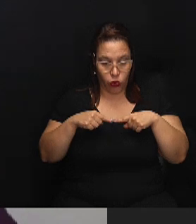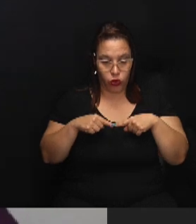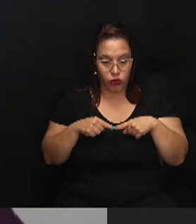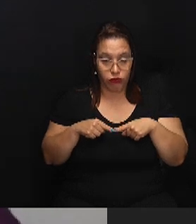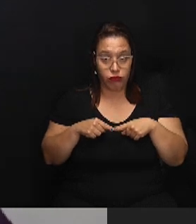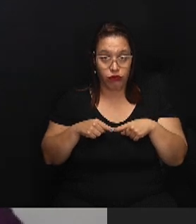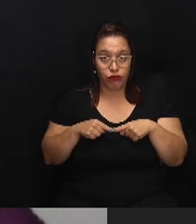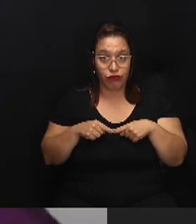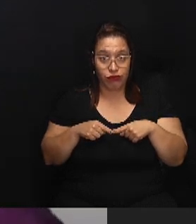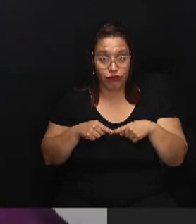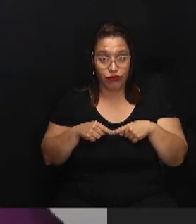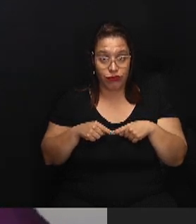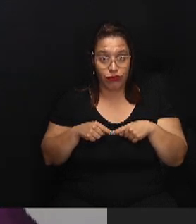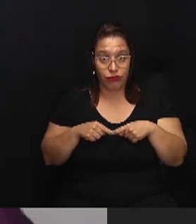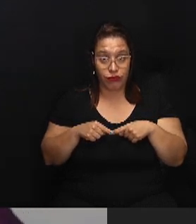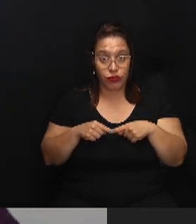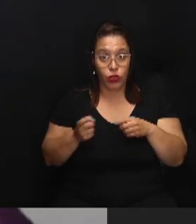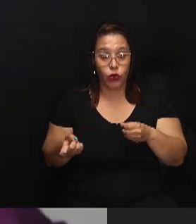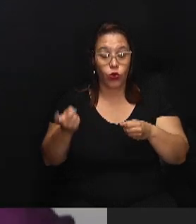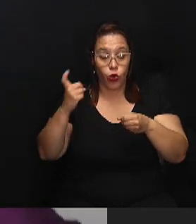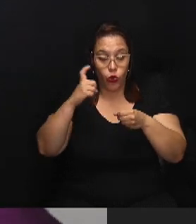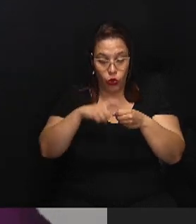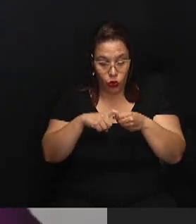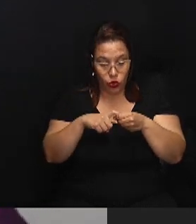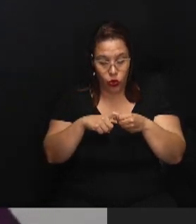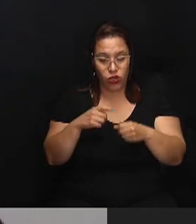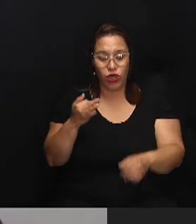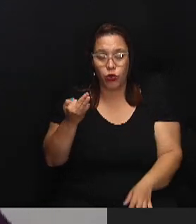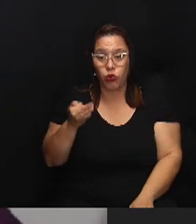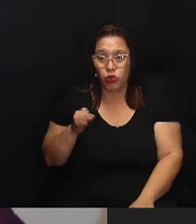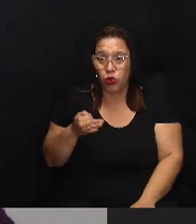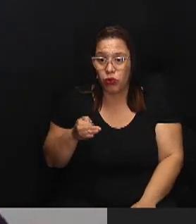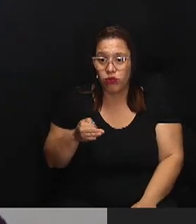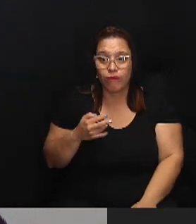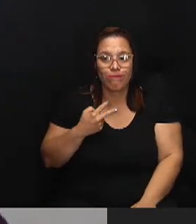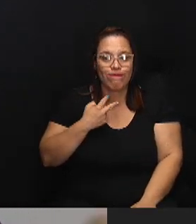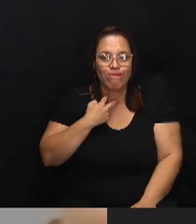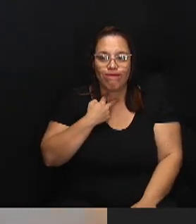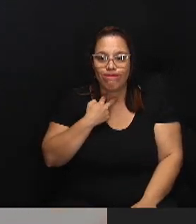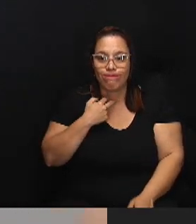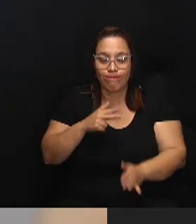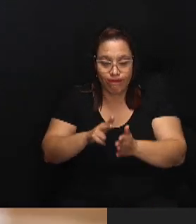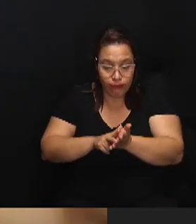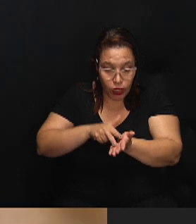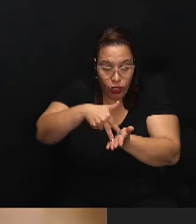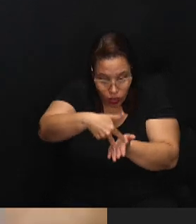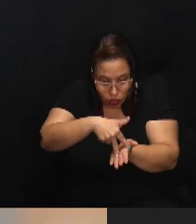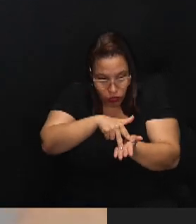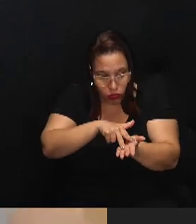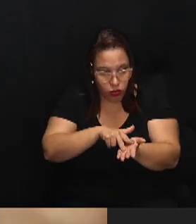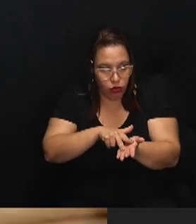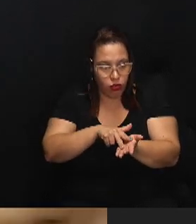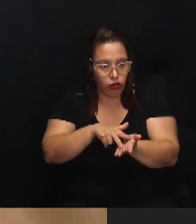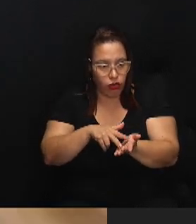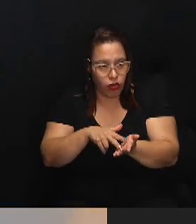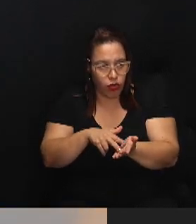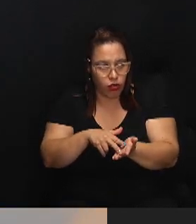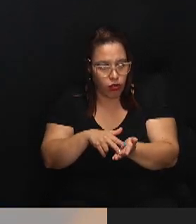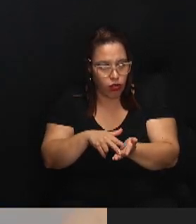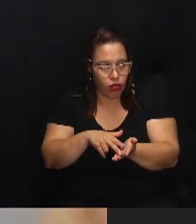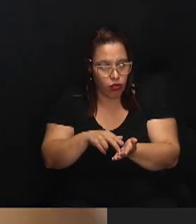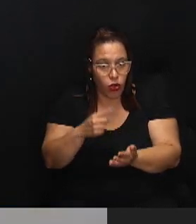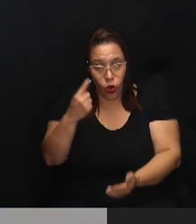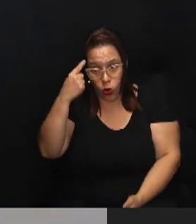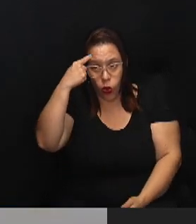vezes ainda quando volta, né, tá com dor, não pode levantar, então, às vezes ela fica 1, 2, até